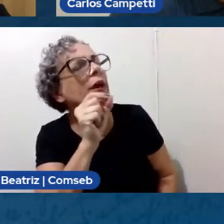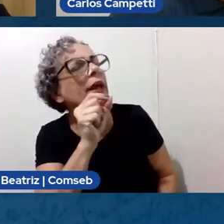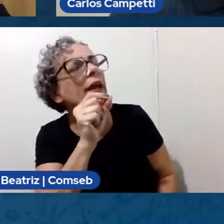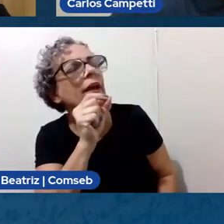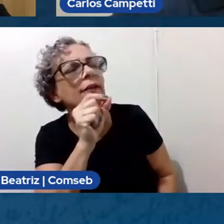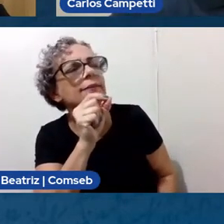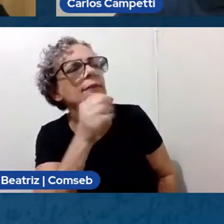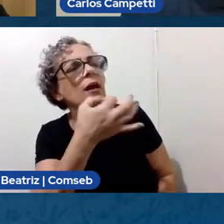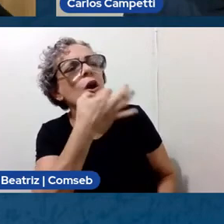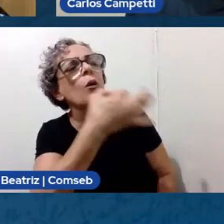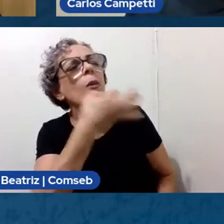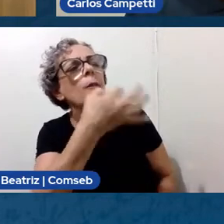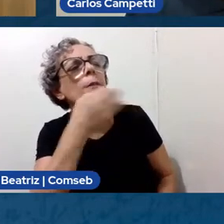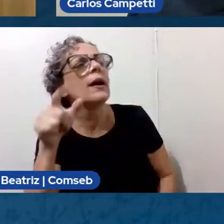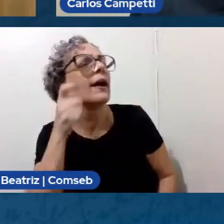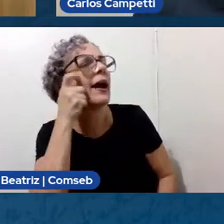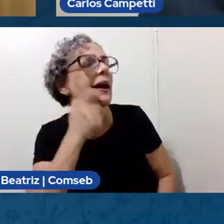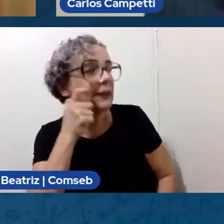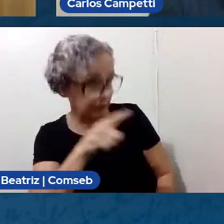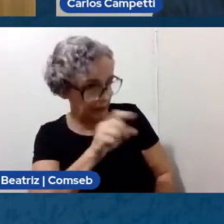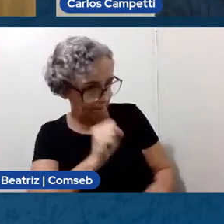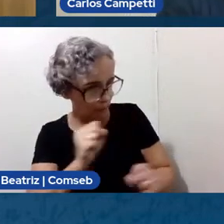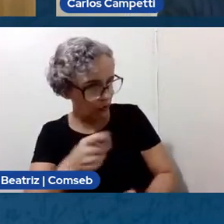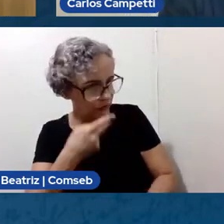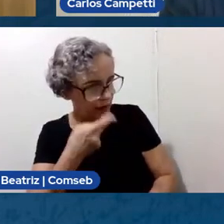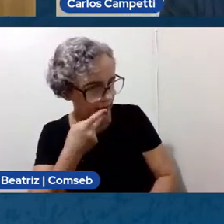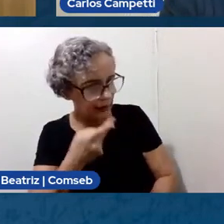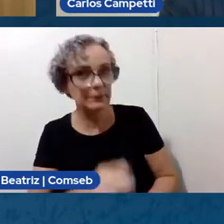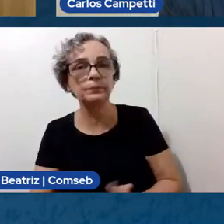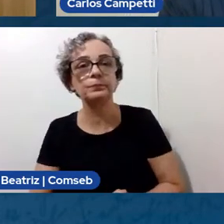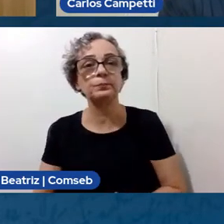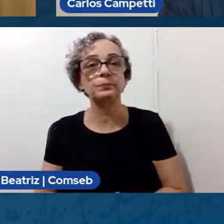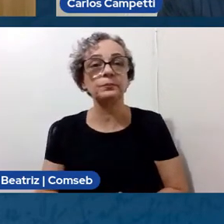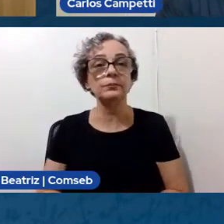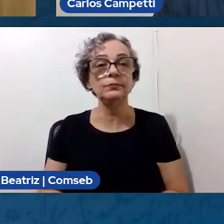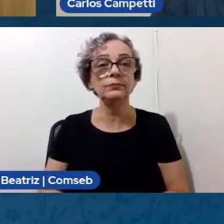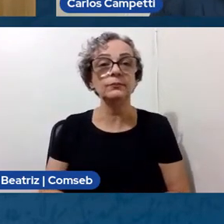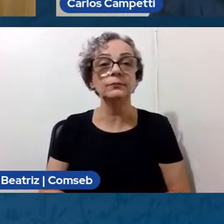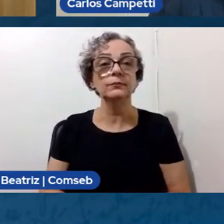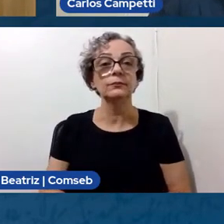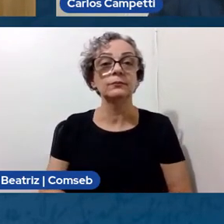poderia comentar um pouquinho, por gentileza? Uhum.